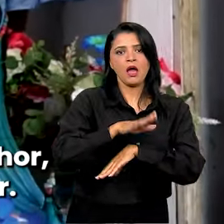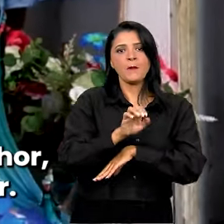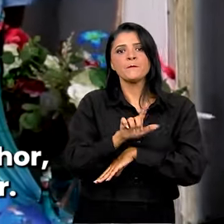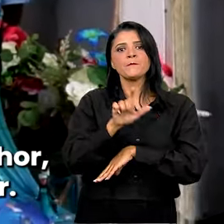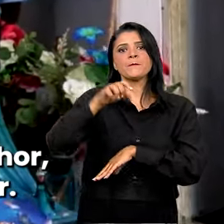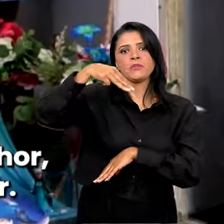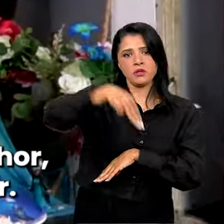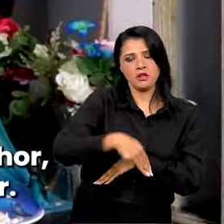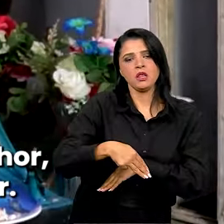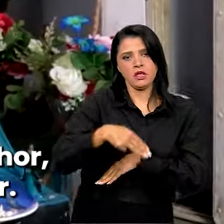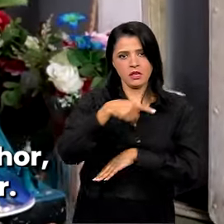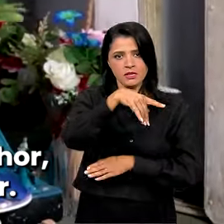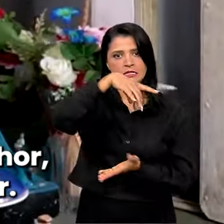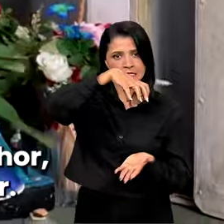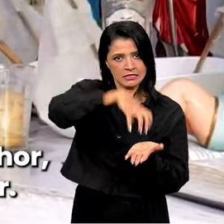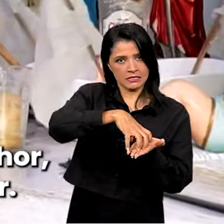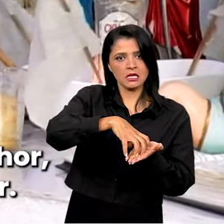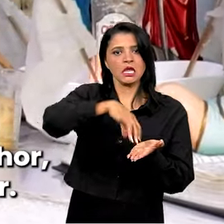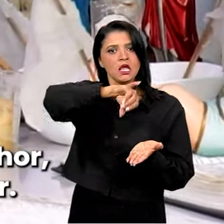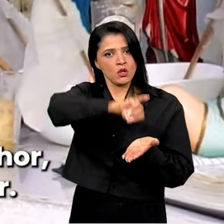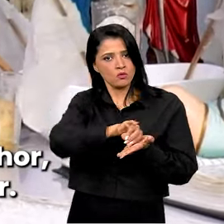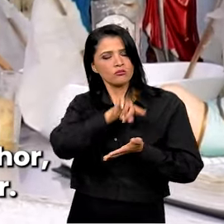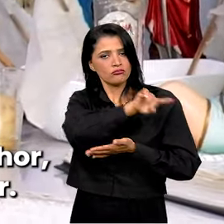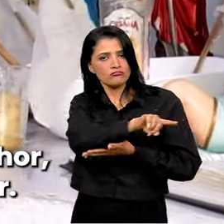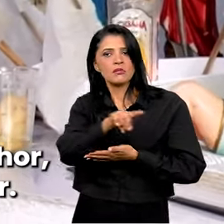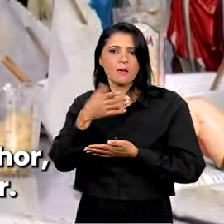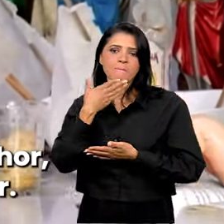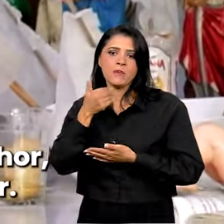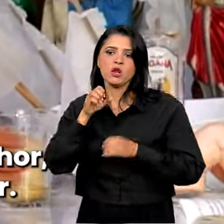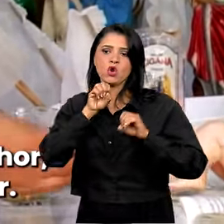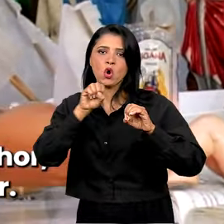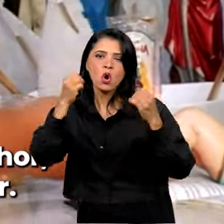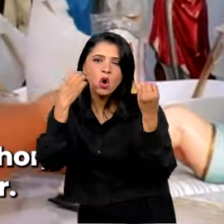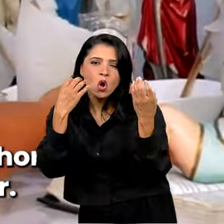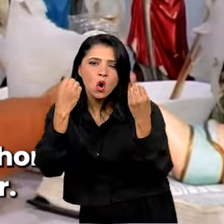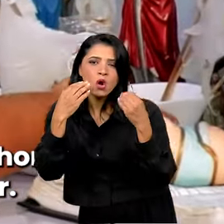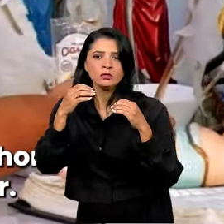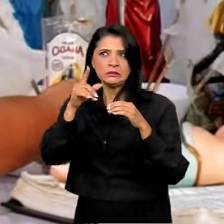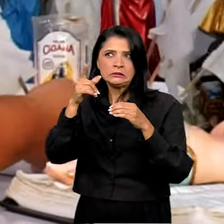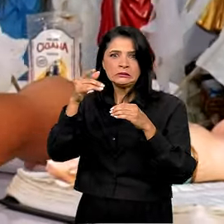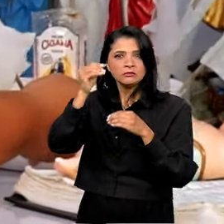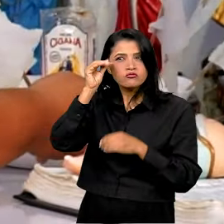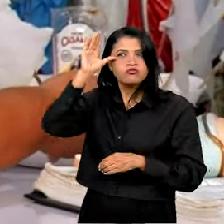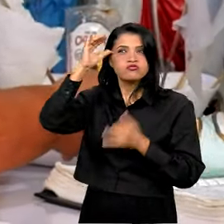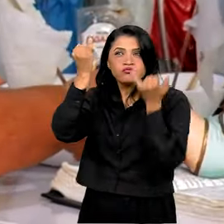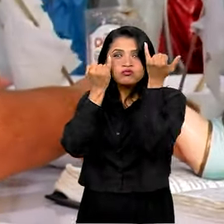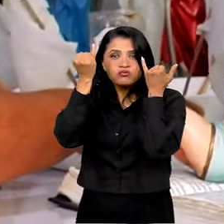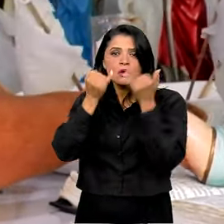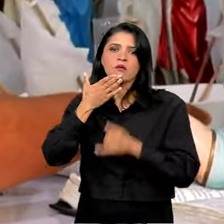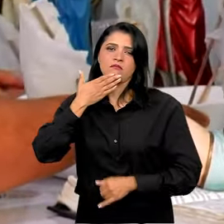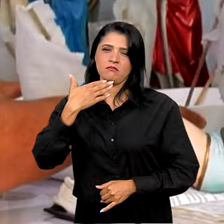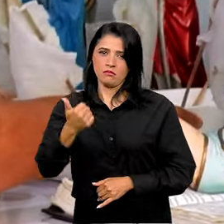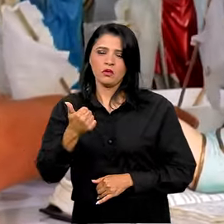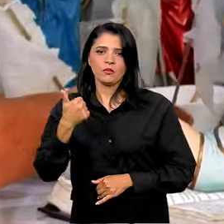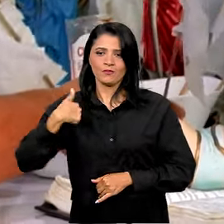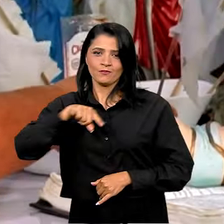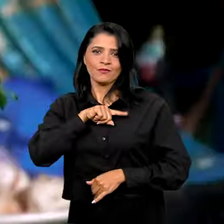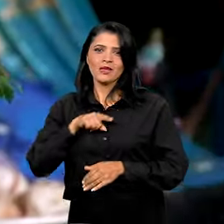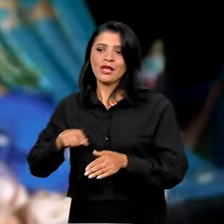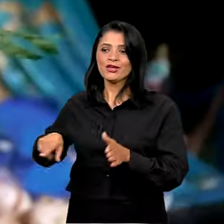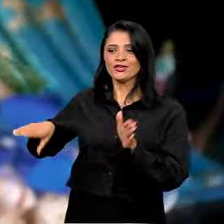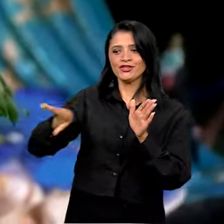Centro para para ter uma educação melhor para ter acesso ao ao conhecimento melhor e na realidade a gente